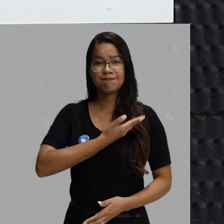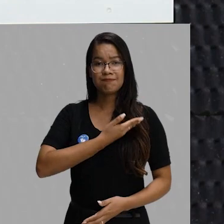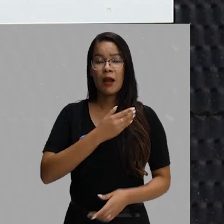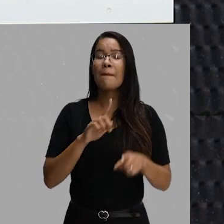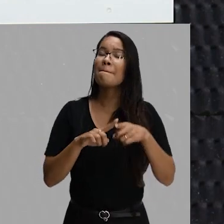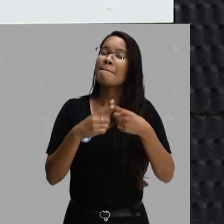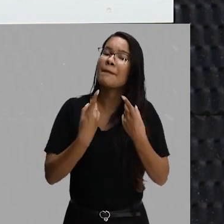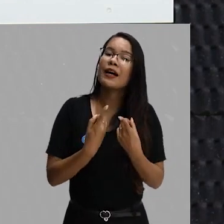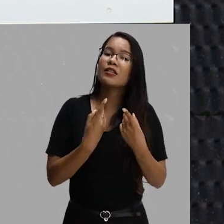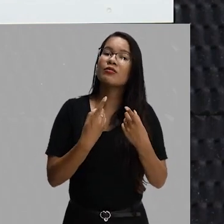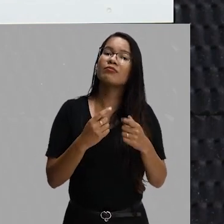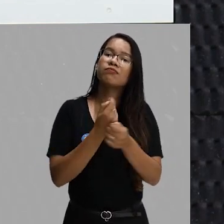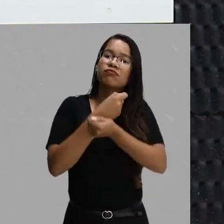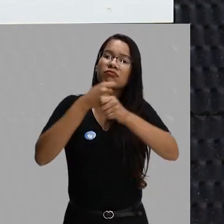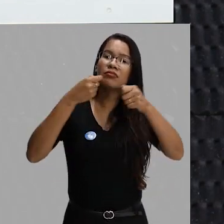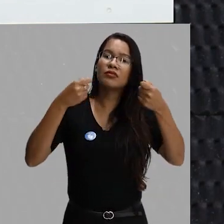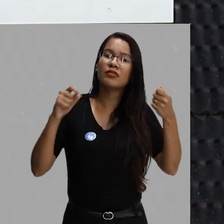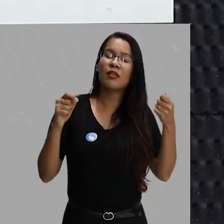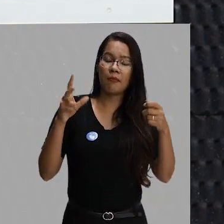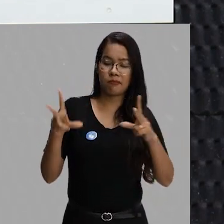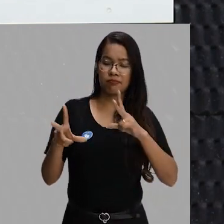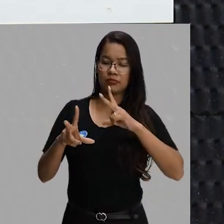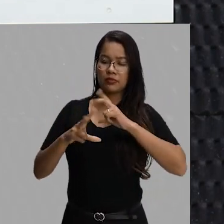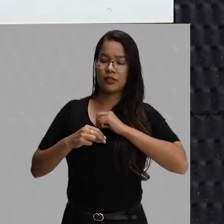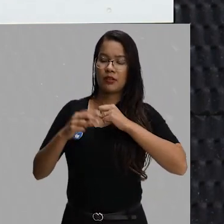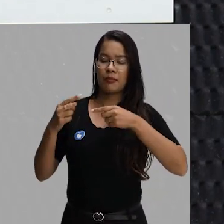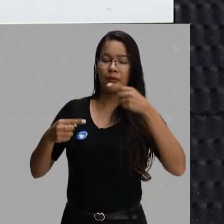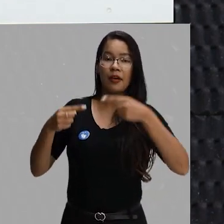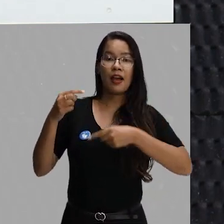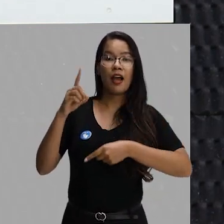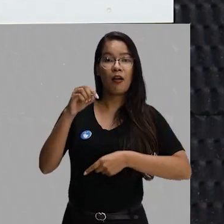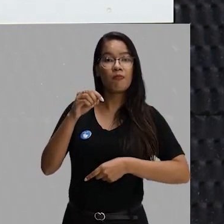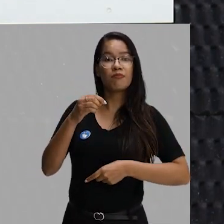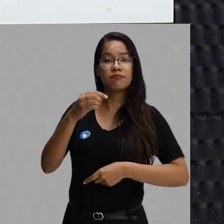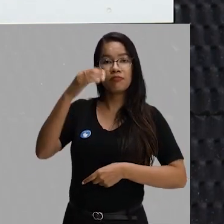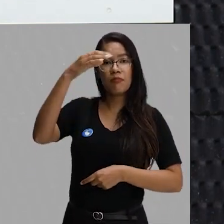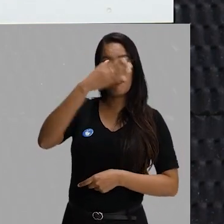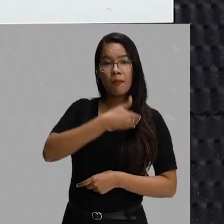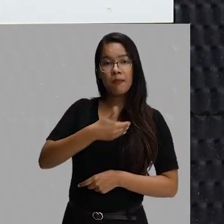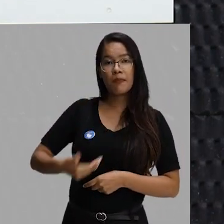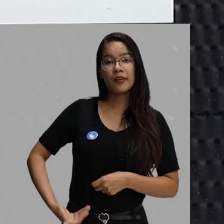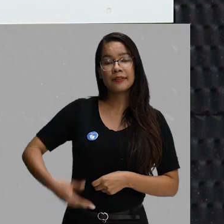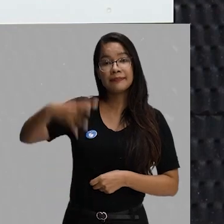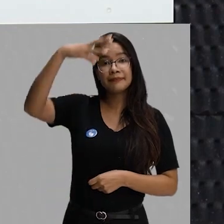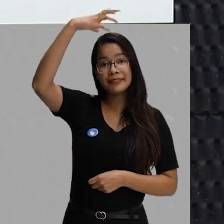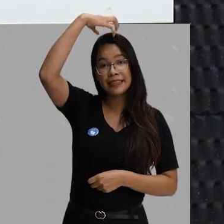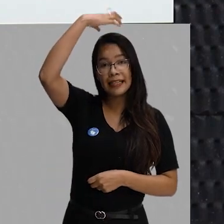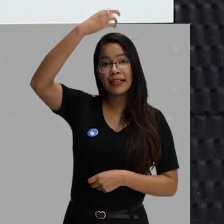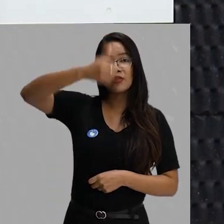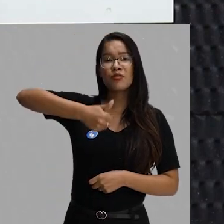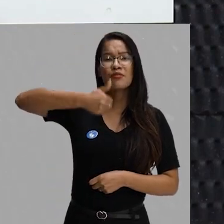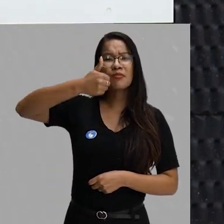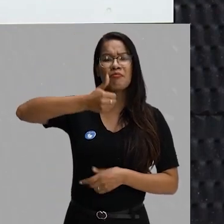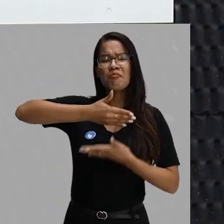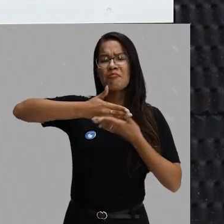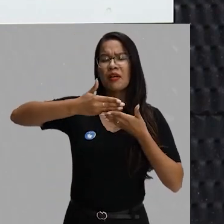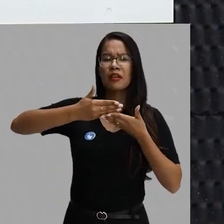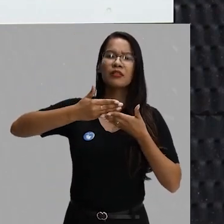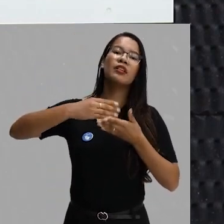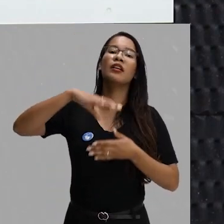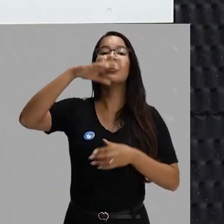personagem político aqui é o monarca. O monarca é o grande personagem político. Os primeiros reis de Roma foram